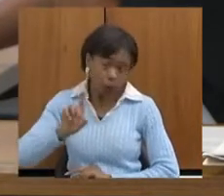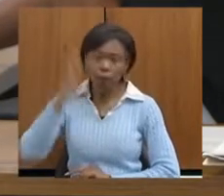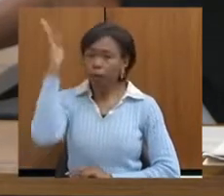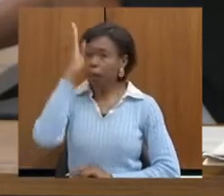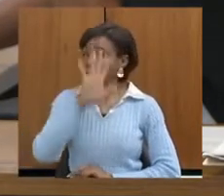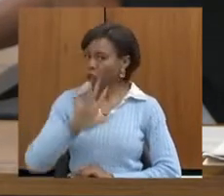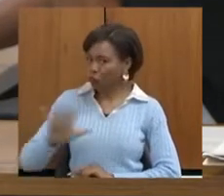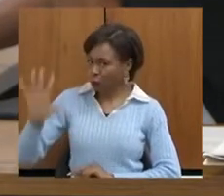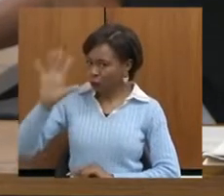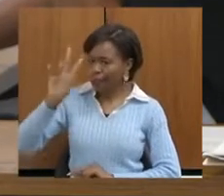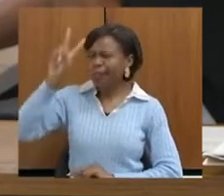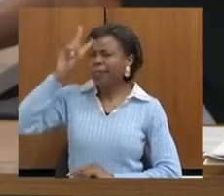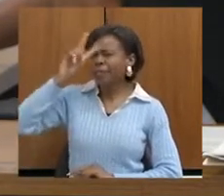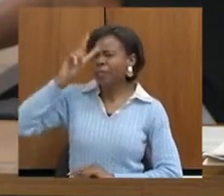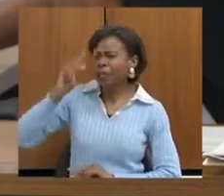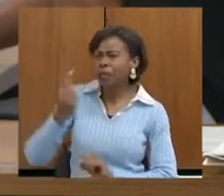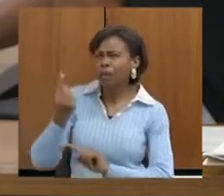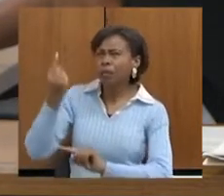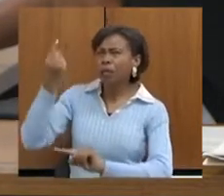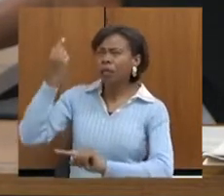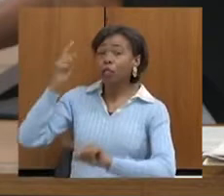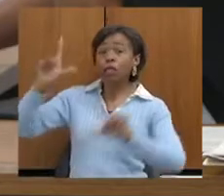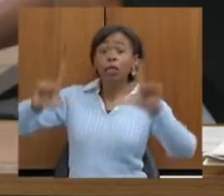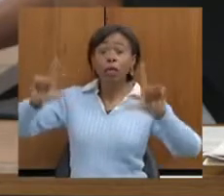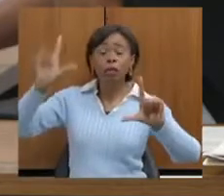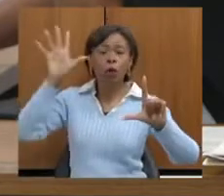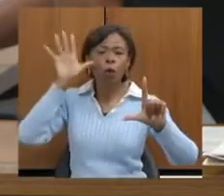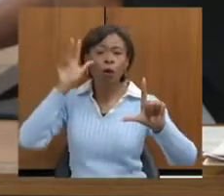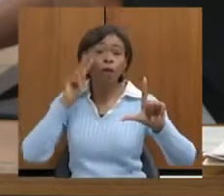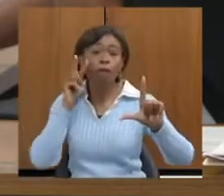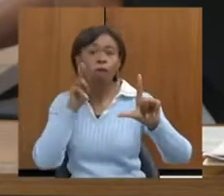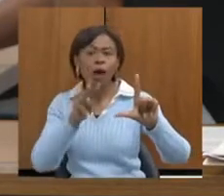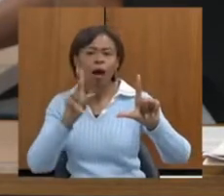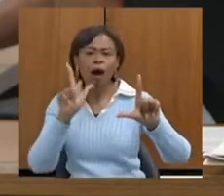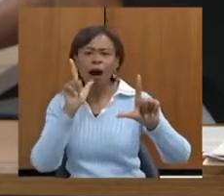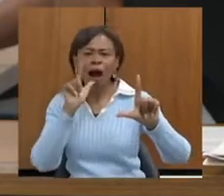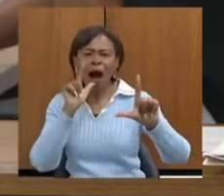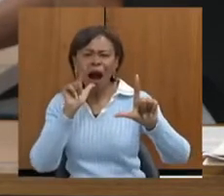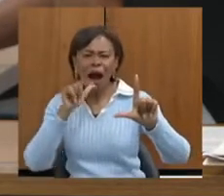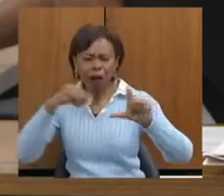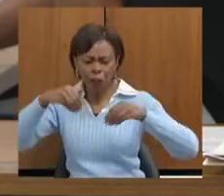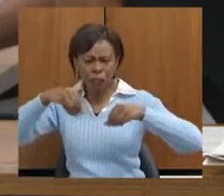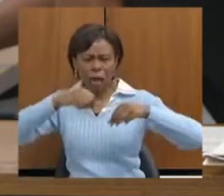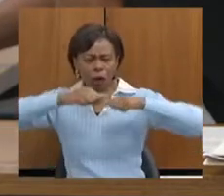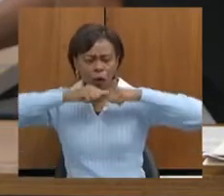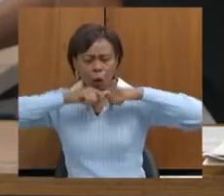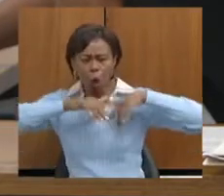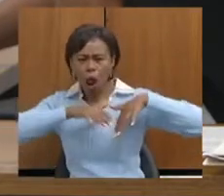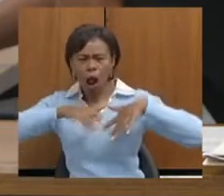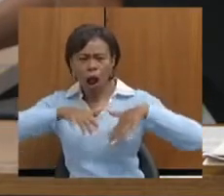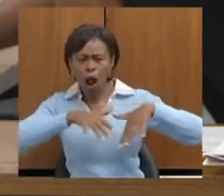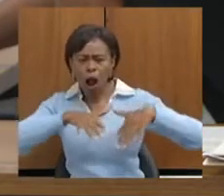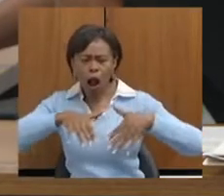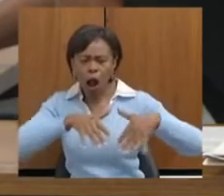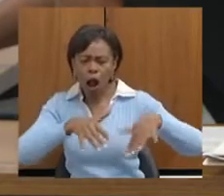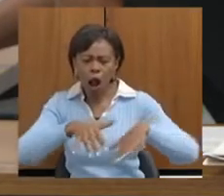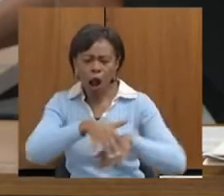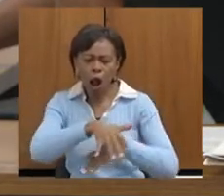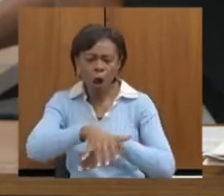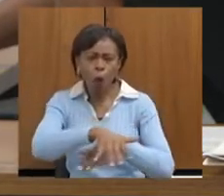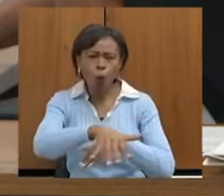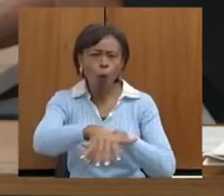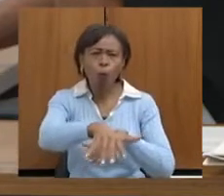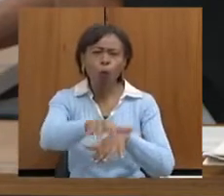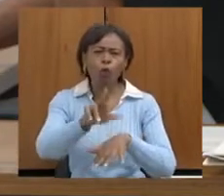brasileiros e aquele dia que a gente viu na televisão a lama descendo o Rio e aí eu lembro